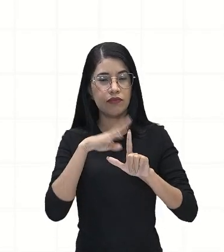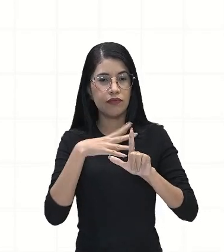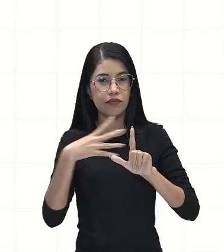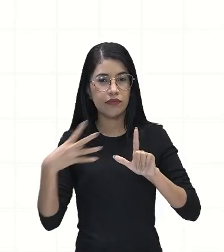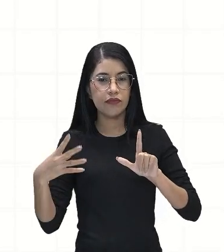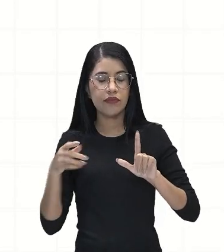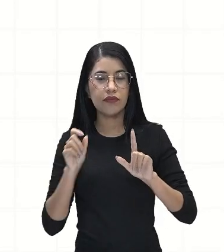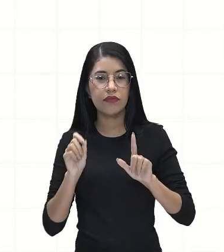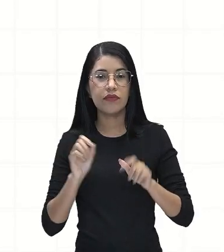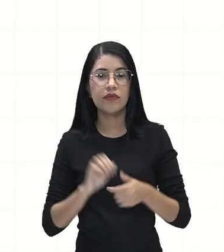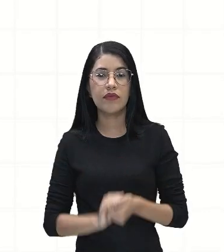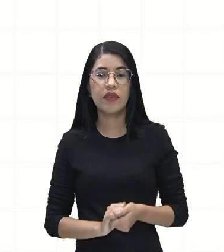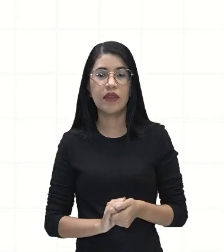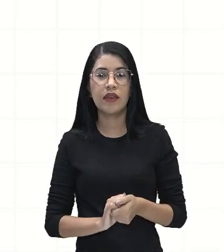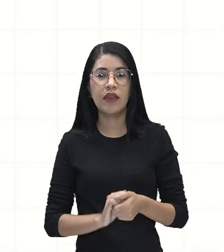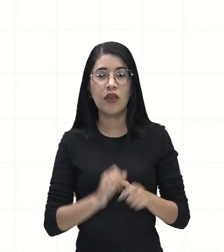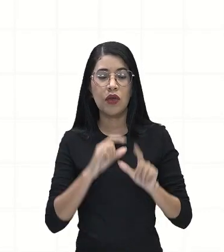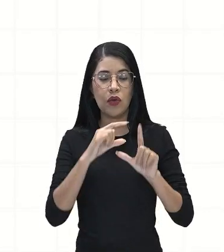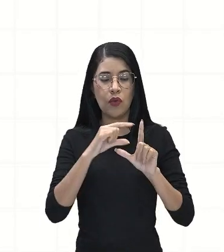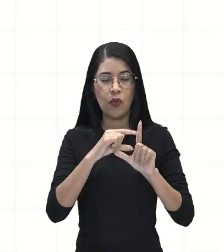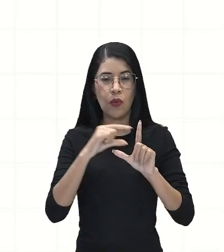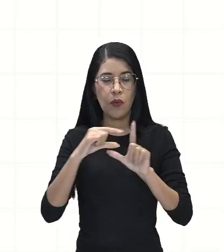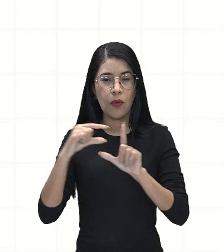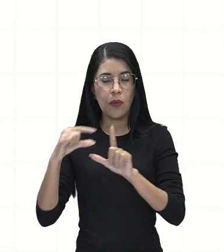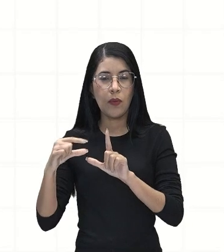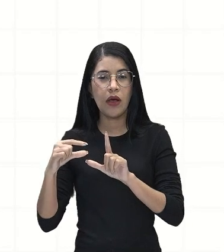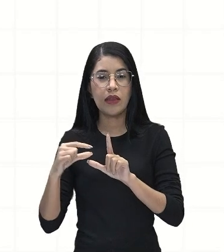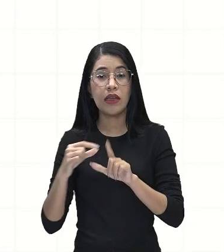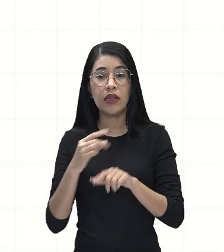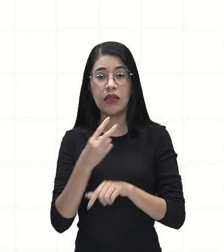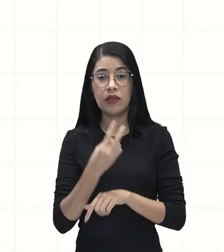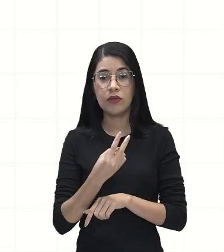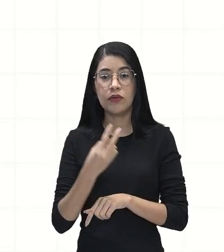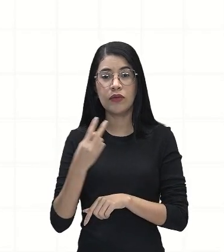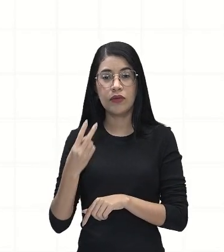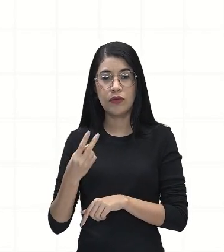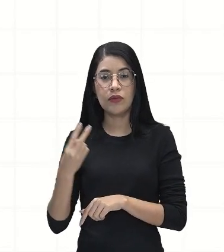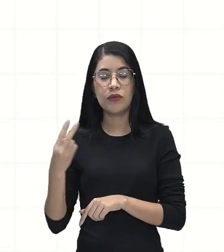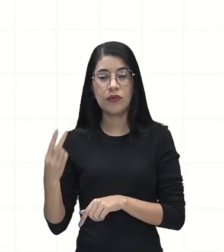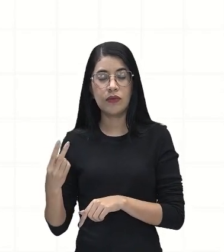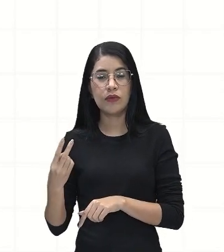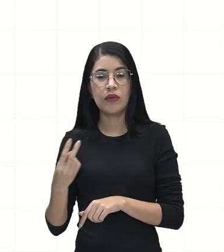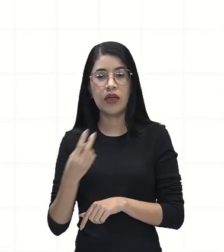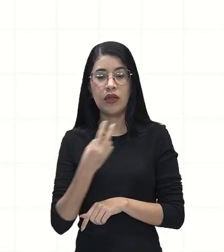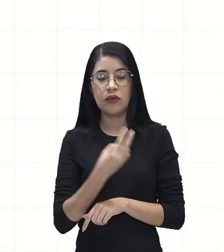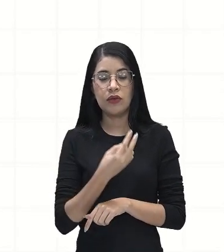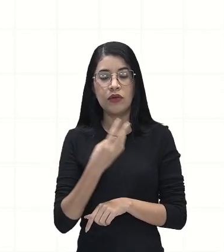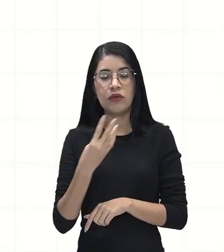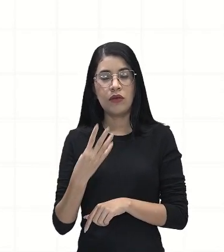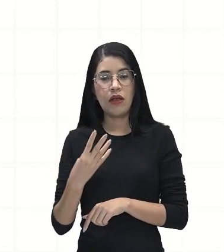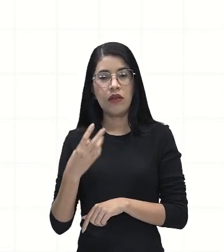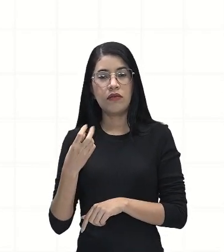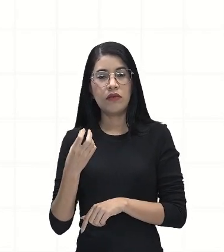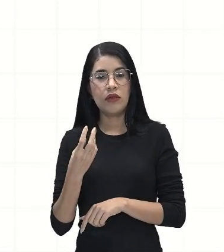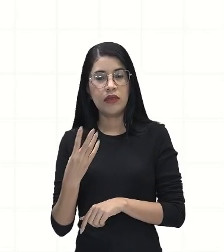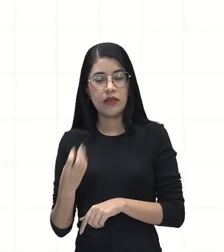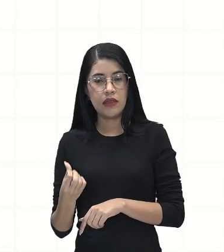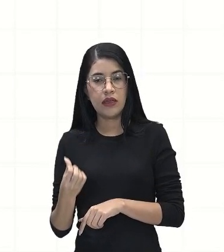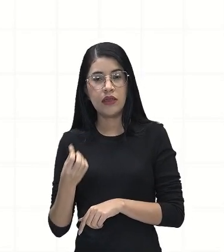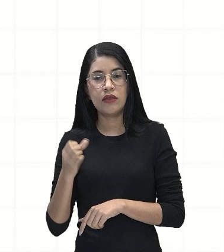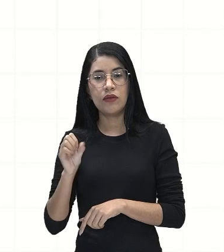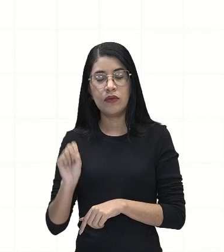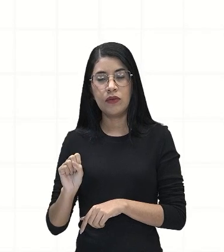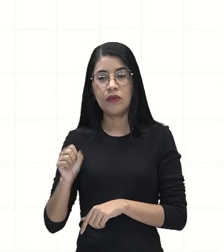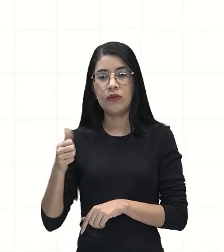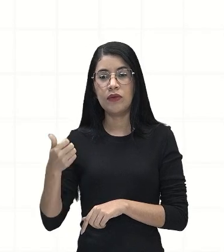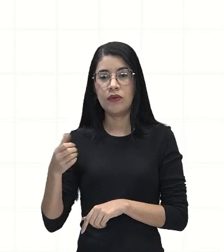a cada espaço desse tem uma diferença de 2, né? Então, olha só, de 2 para 4 tem 2, de